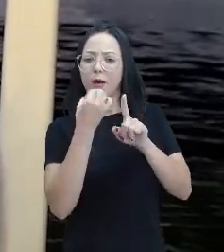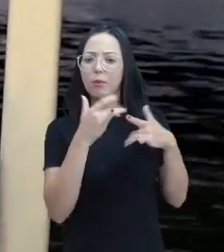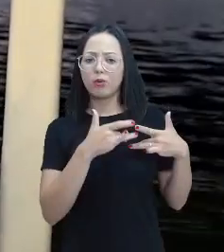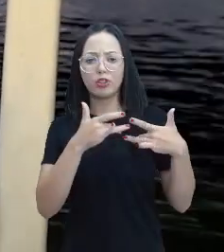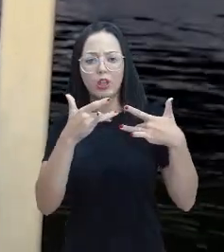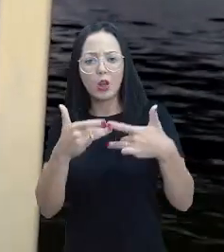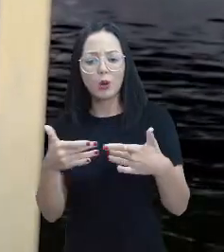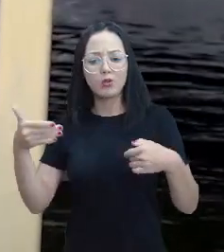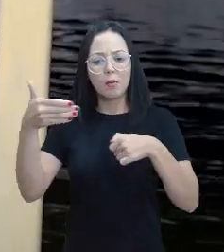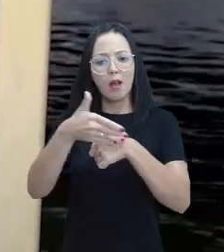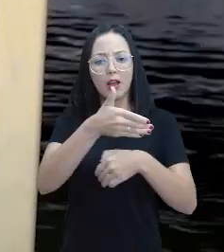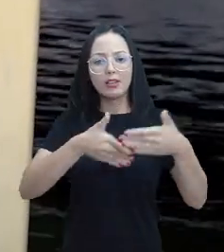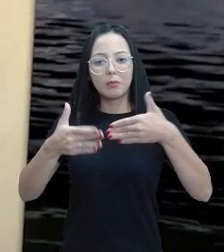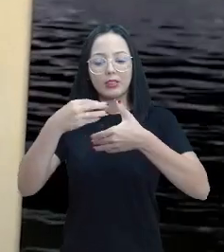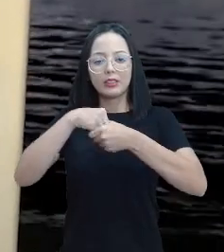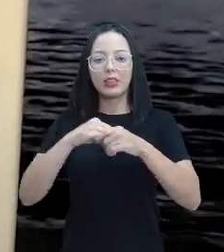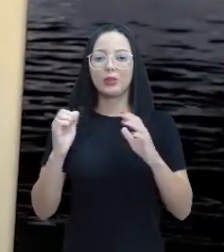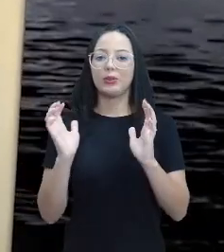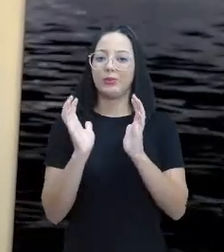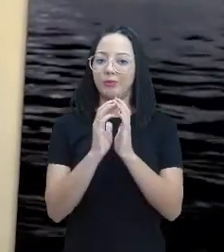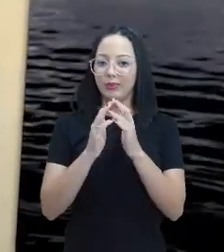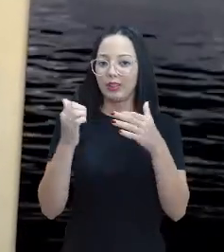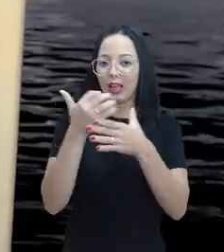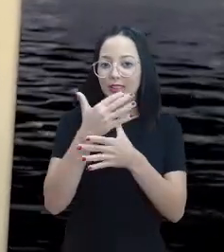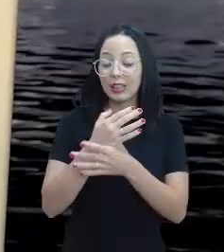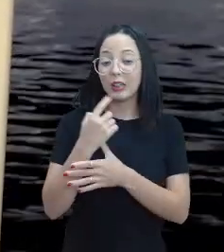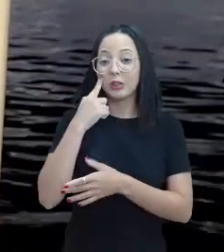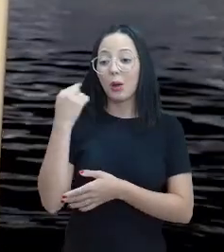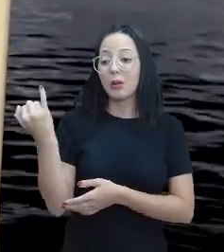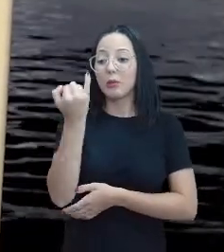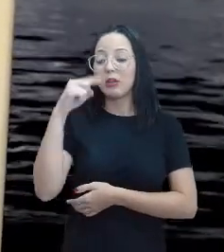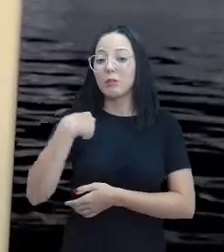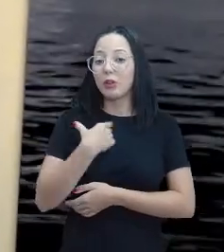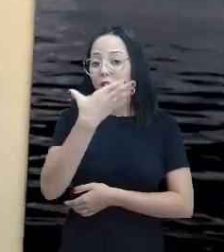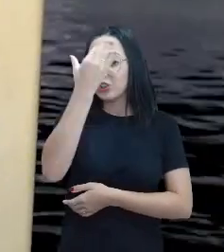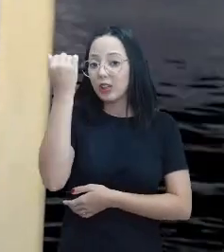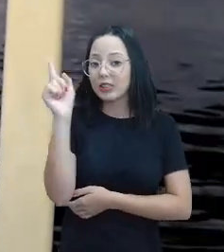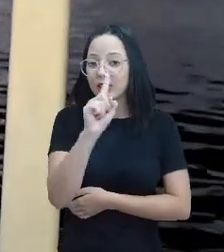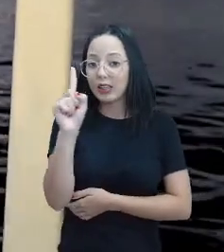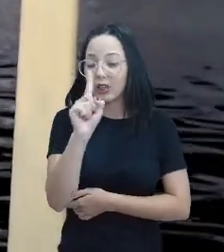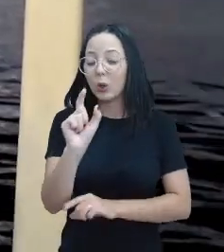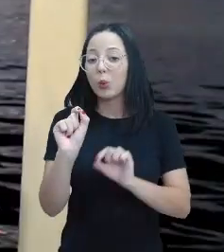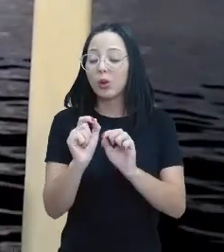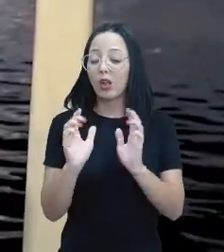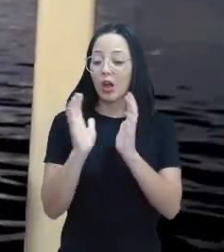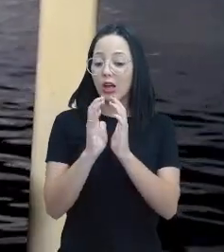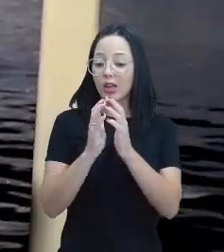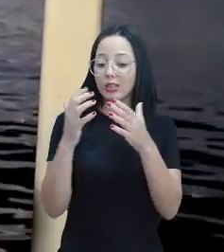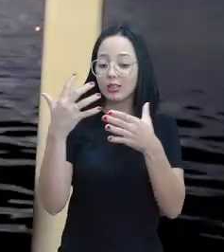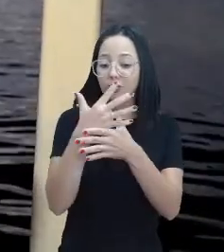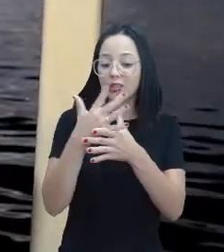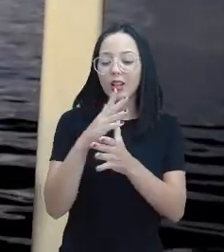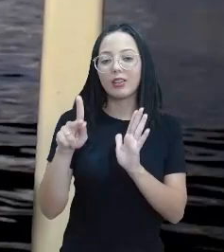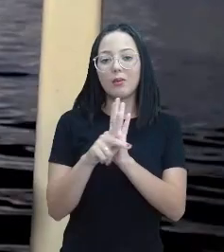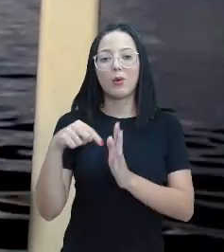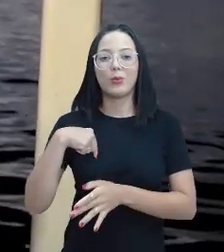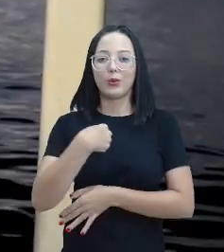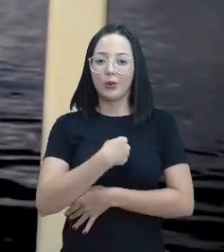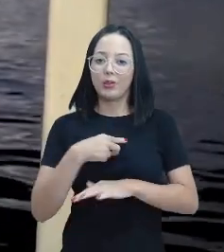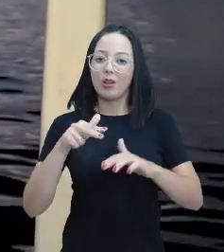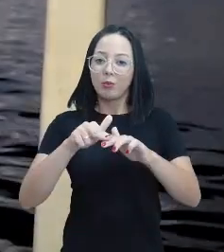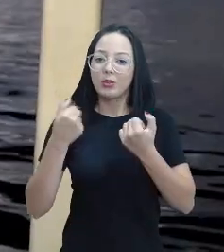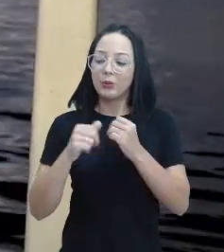e participativo dentro da nossa cidade. Uma coisa importante para a gente não esquecer nunca, a cidade é nossa e ela precisa